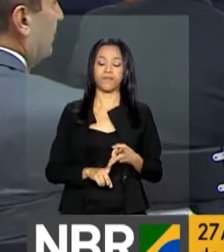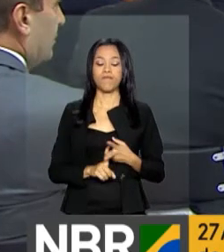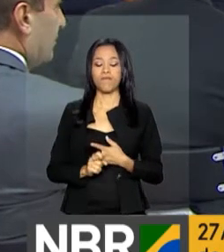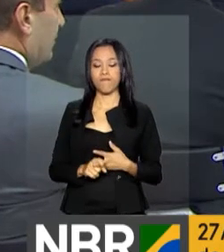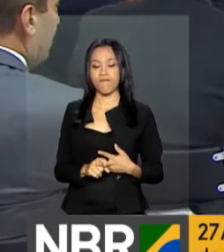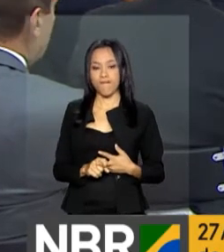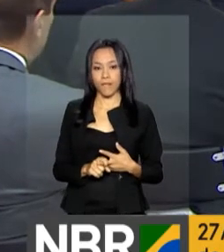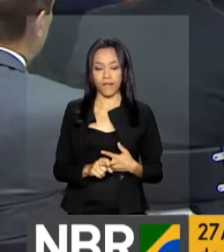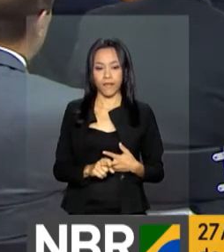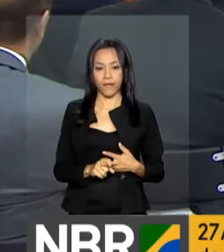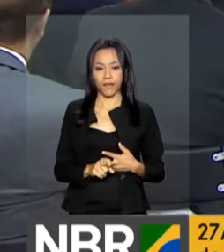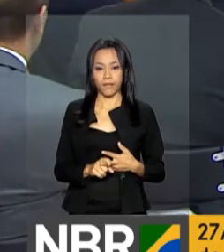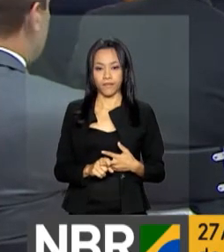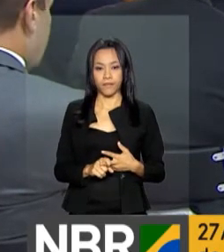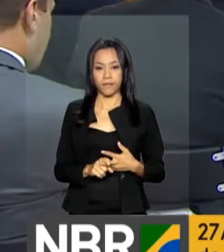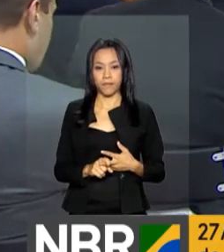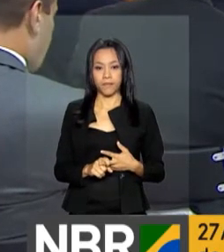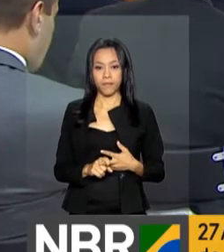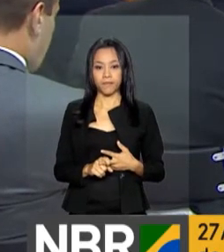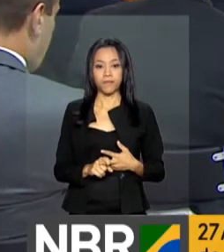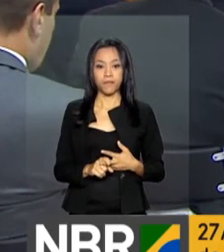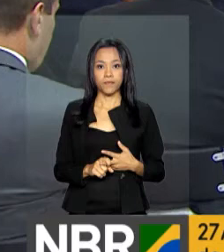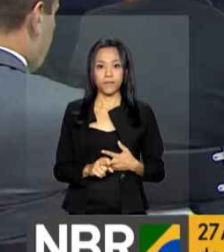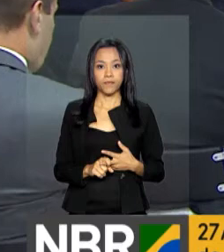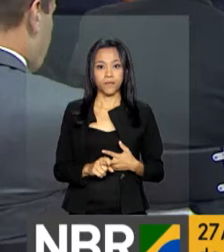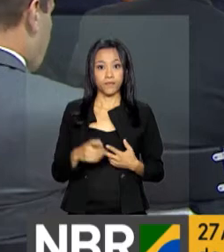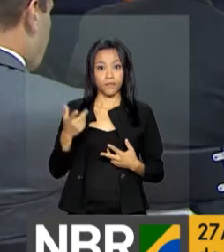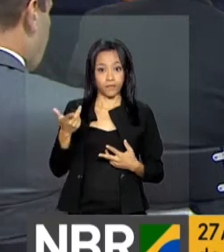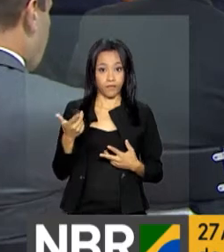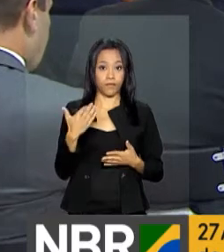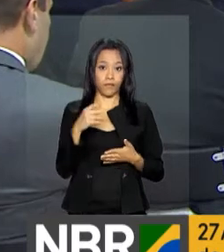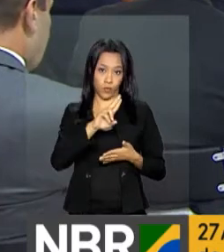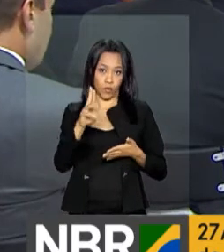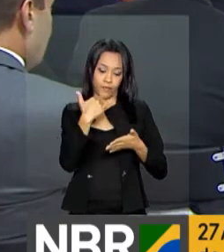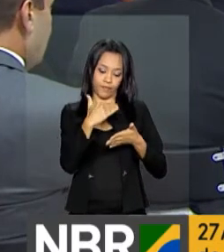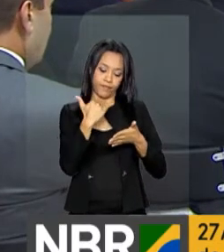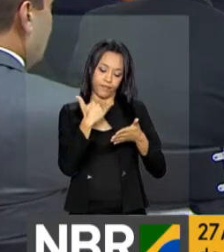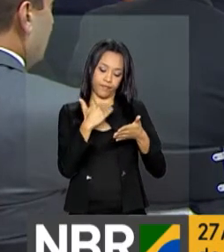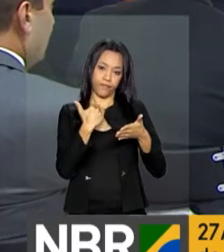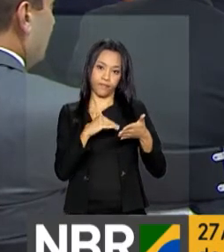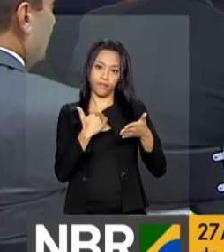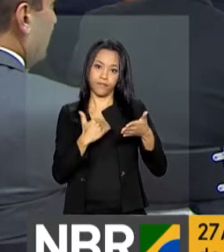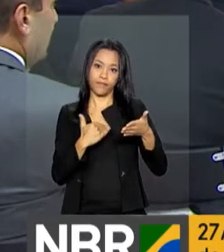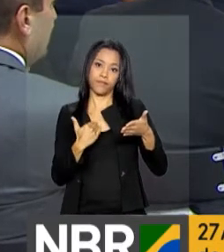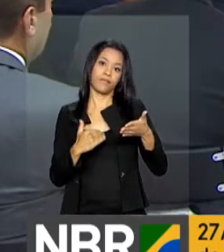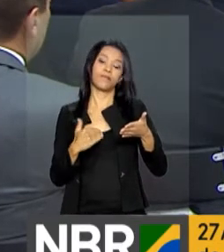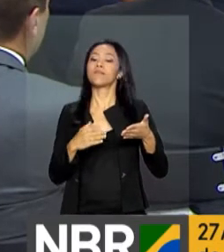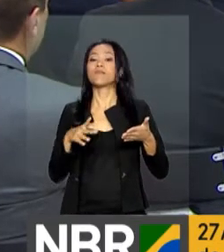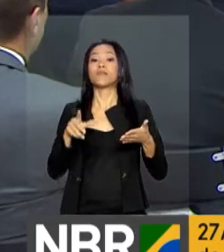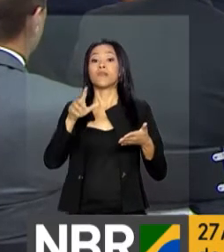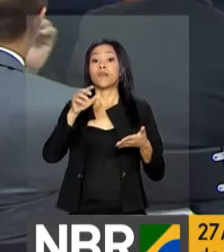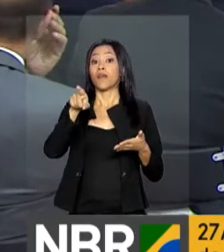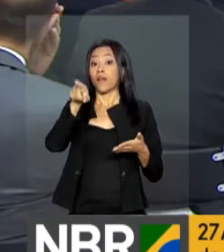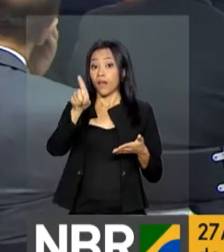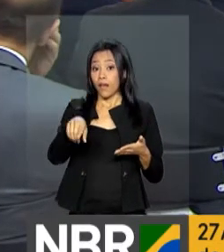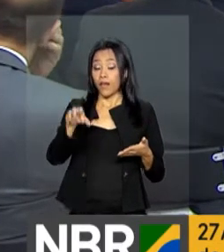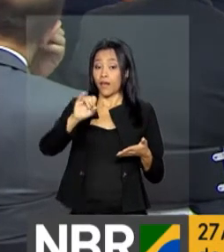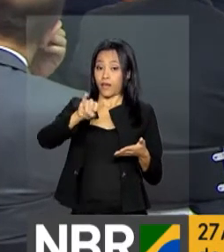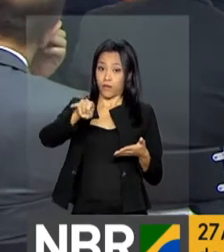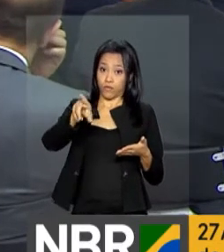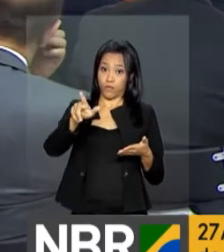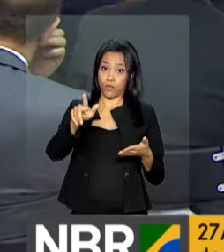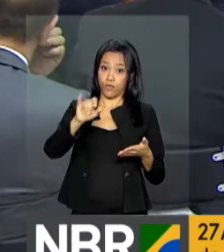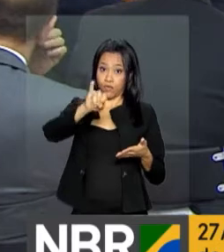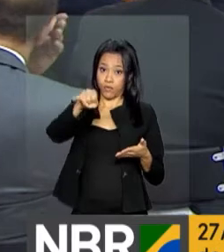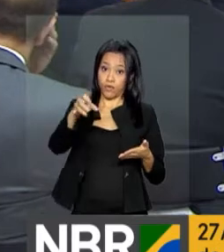a como de igual maneira com gerson que é uma diretora presidente da sabesp em